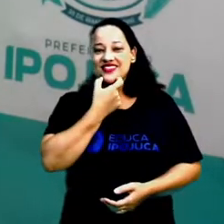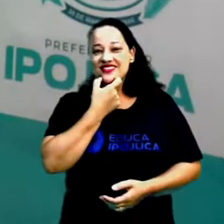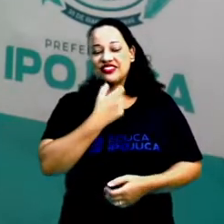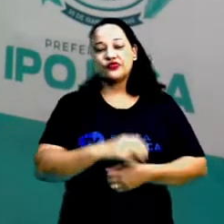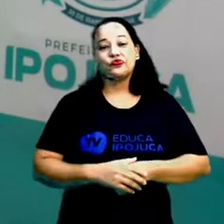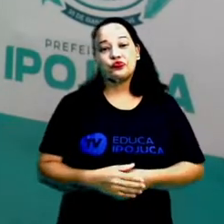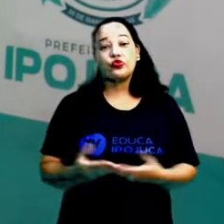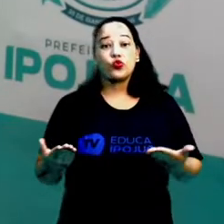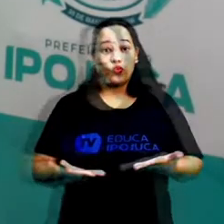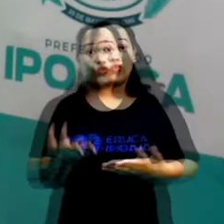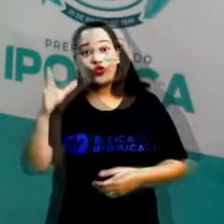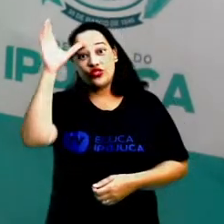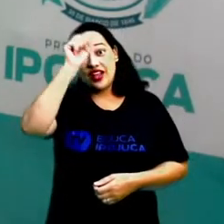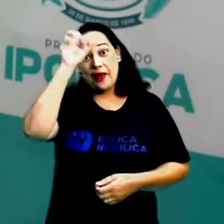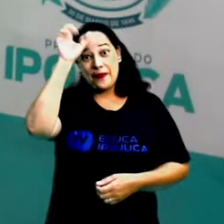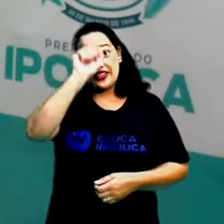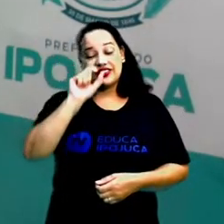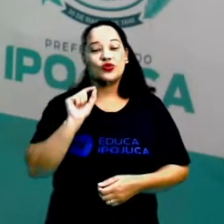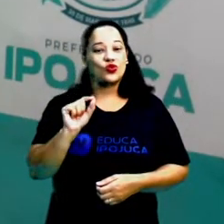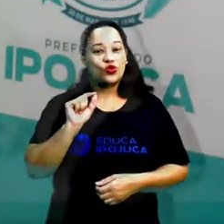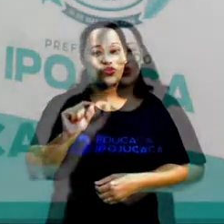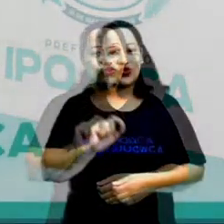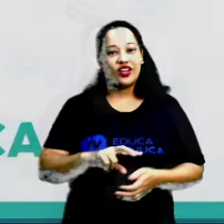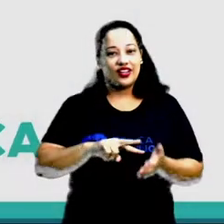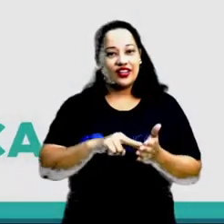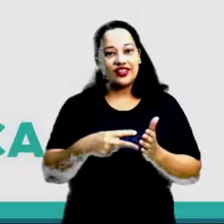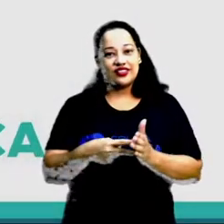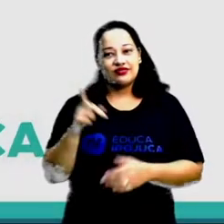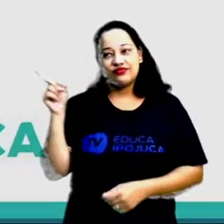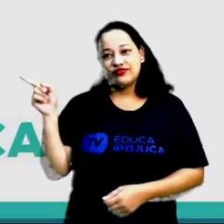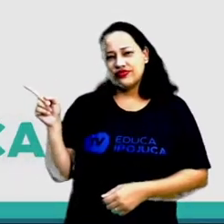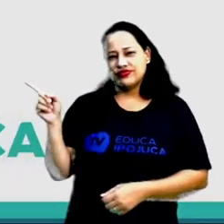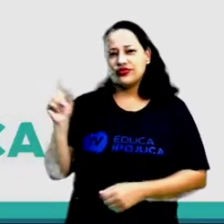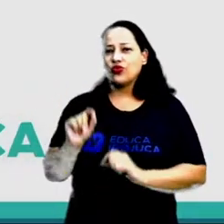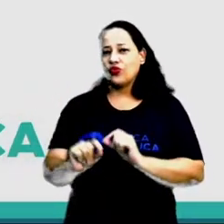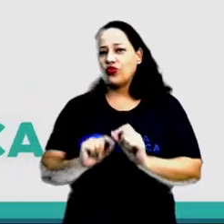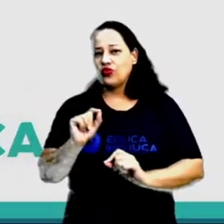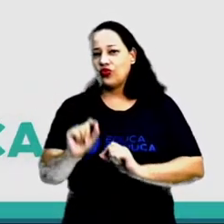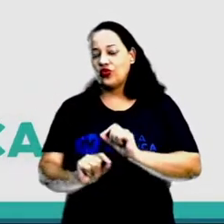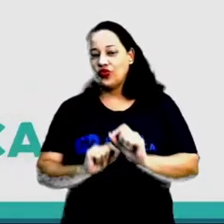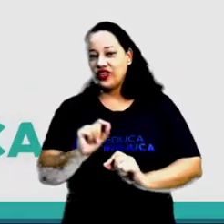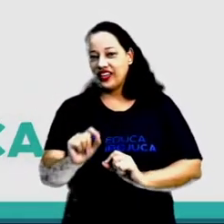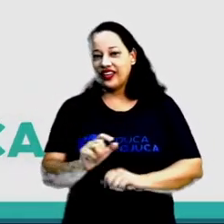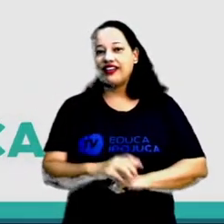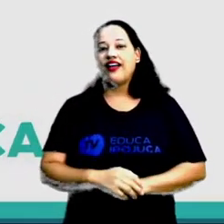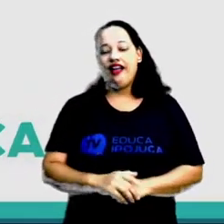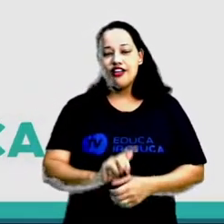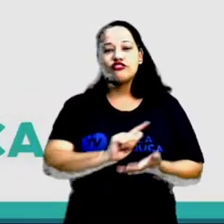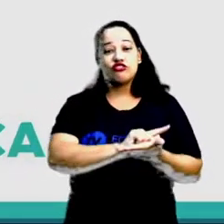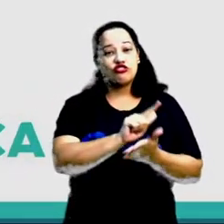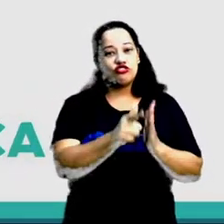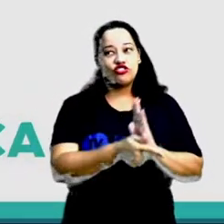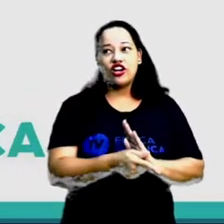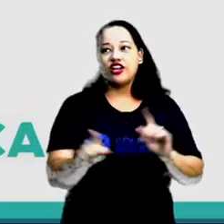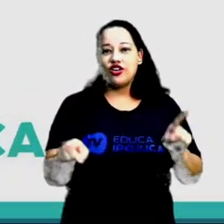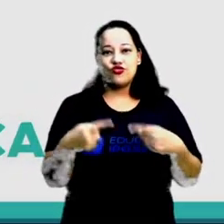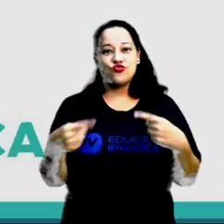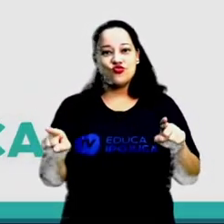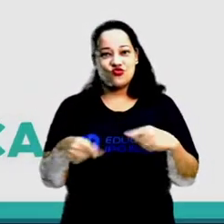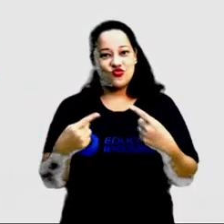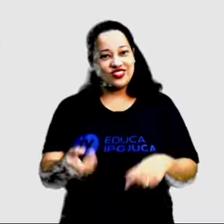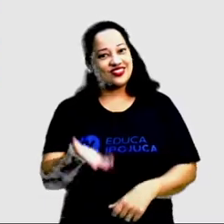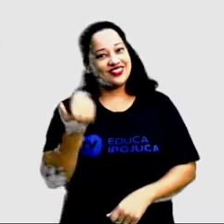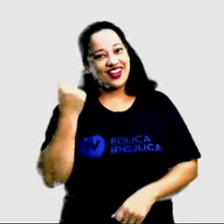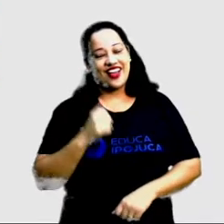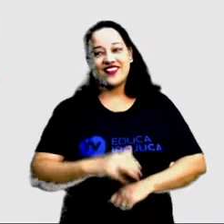nós vamos aprender em inglês the musical genres, que são os gêneros musicais. Let's